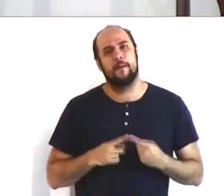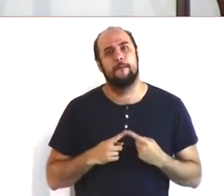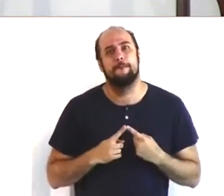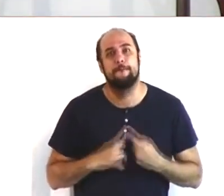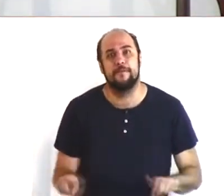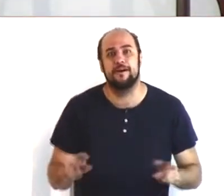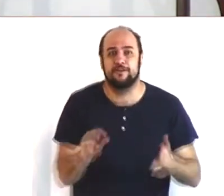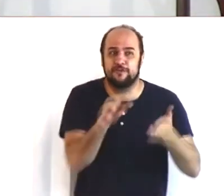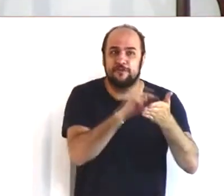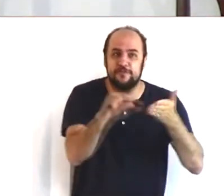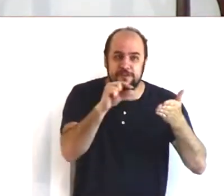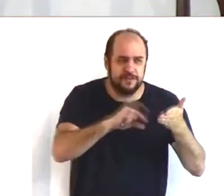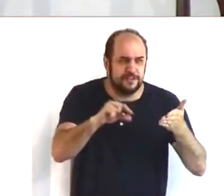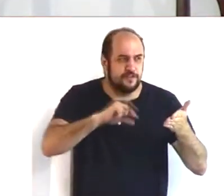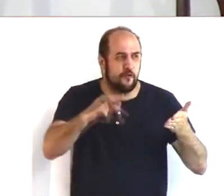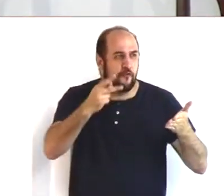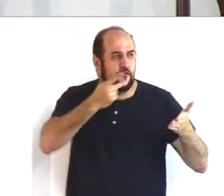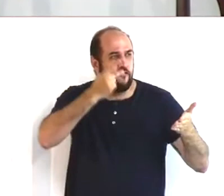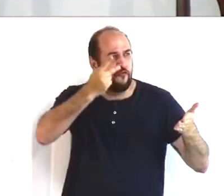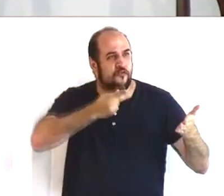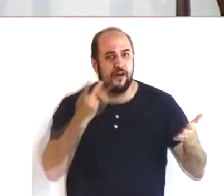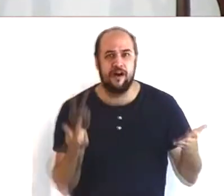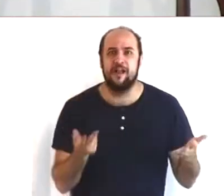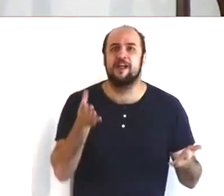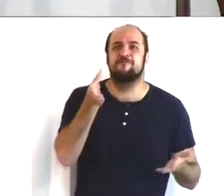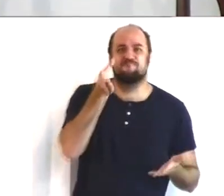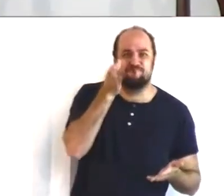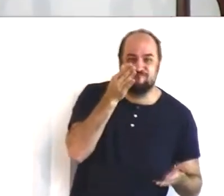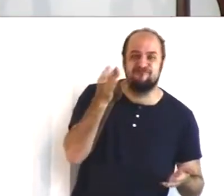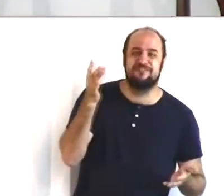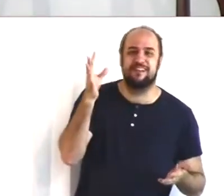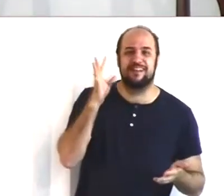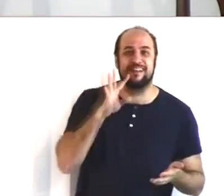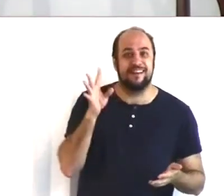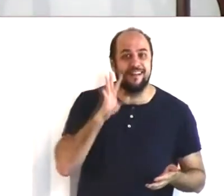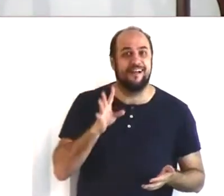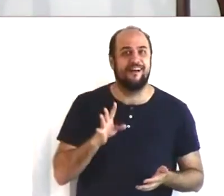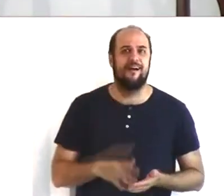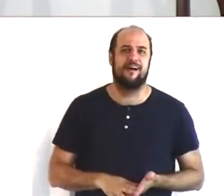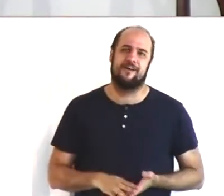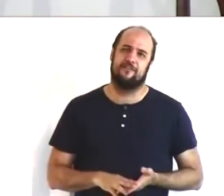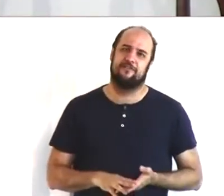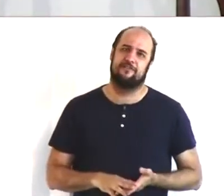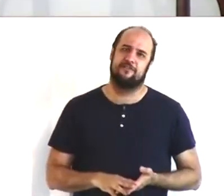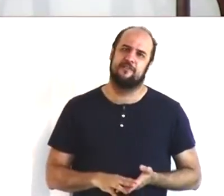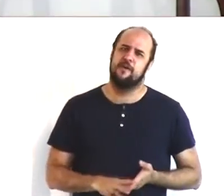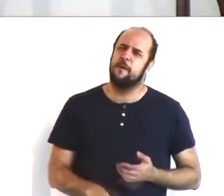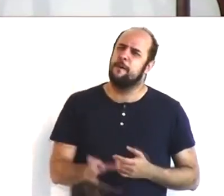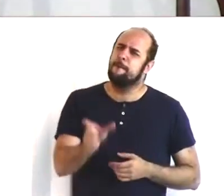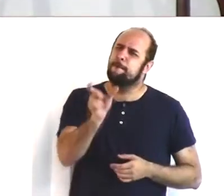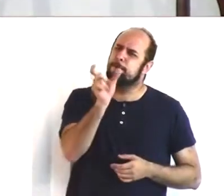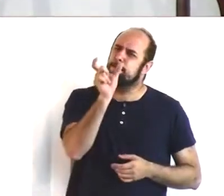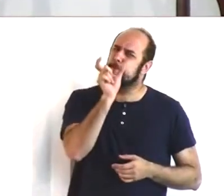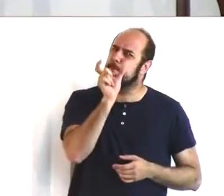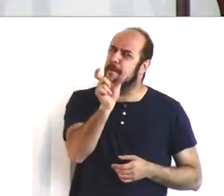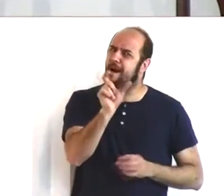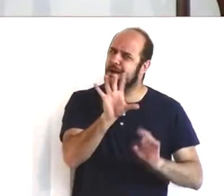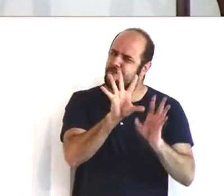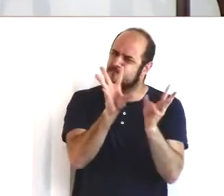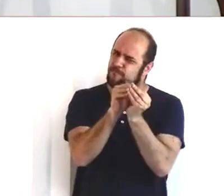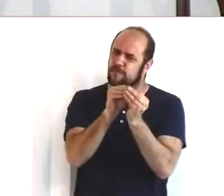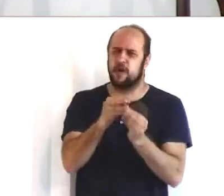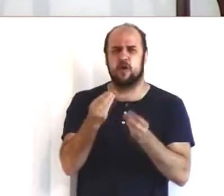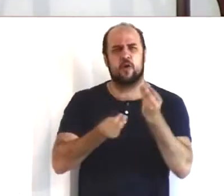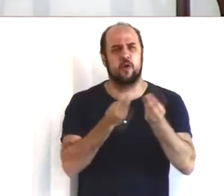eles nos falam de coisas muito interessantes. E eu vou, numa palavra, vou dizer como se